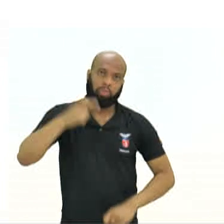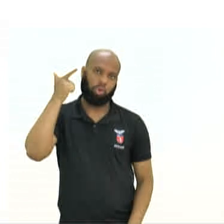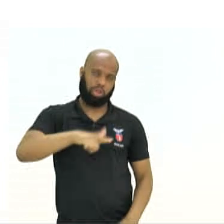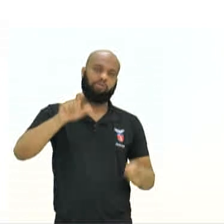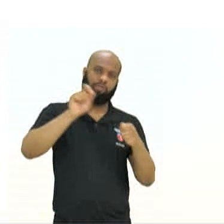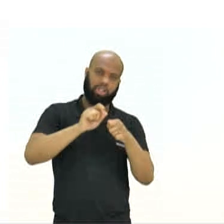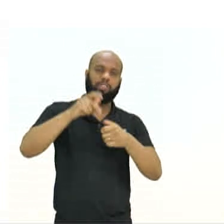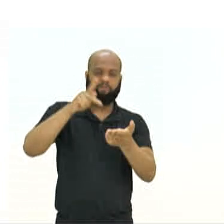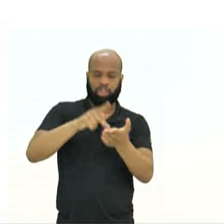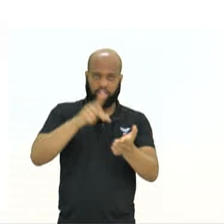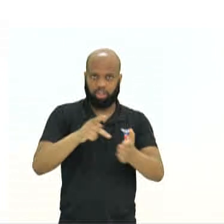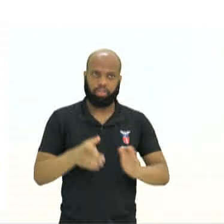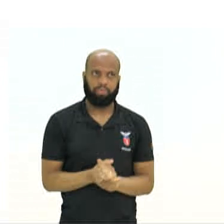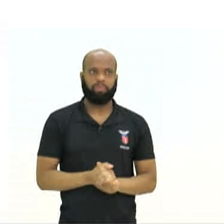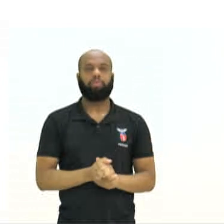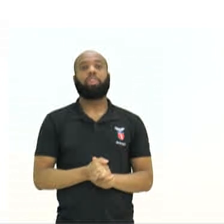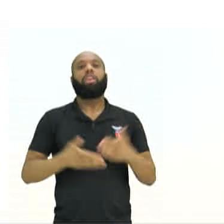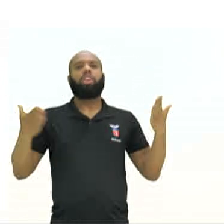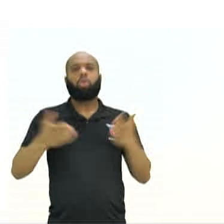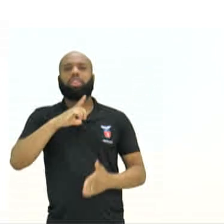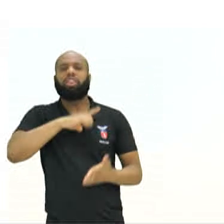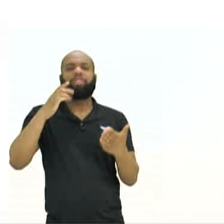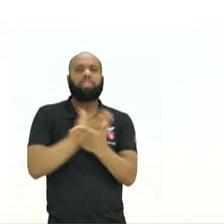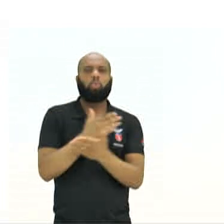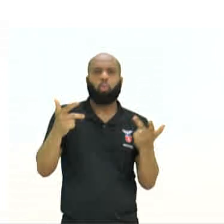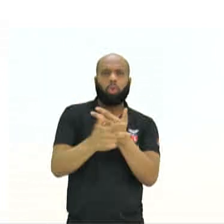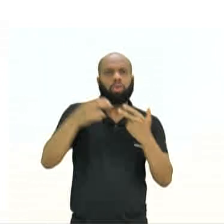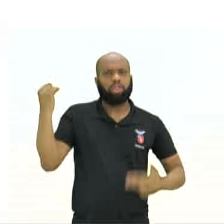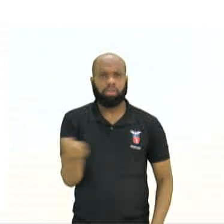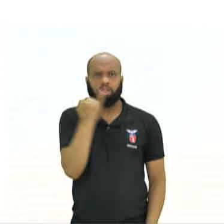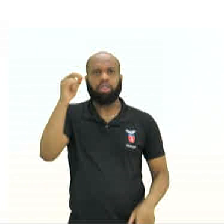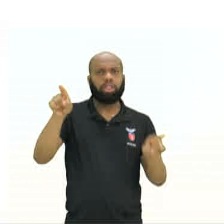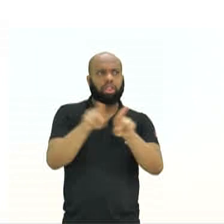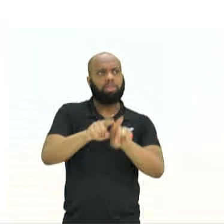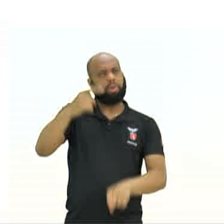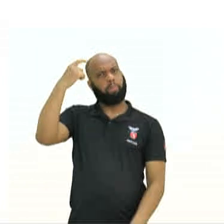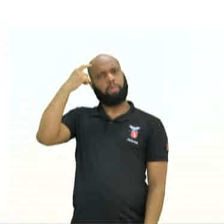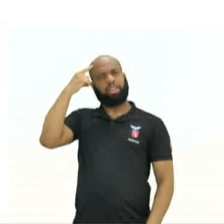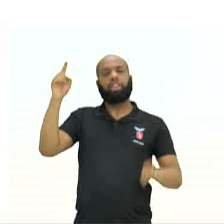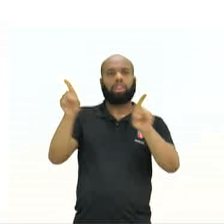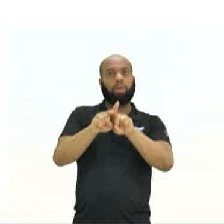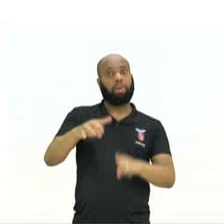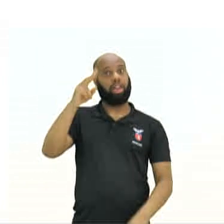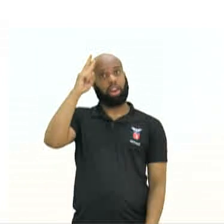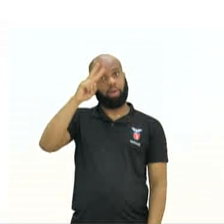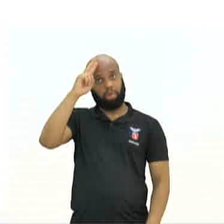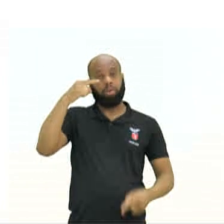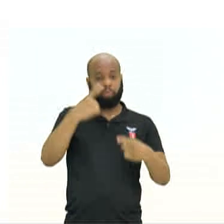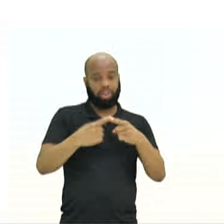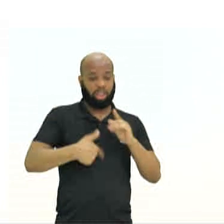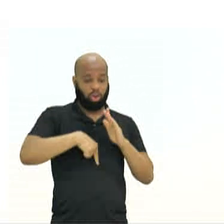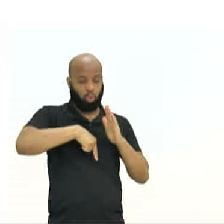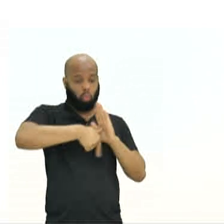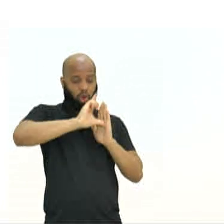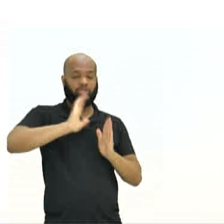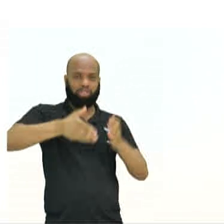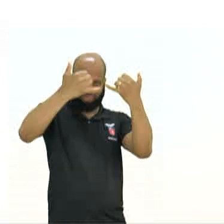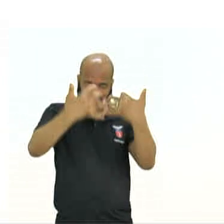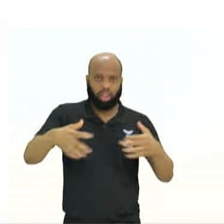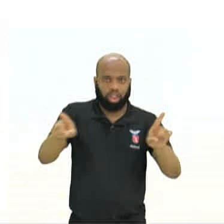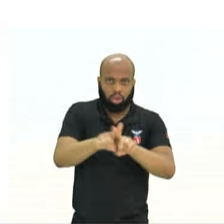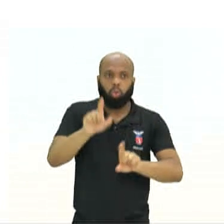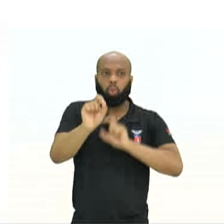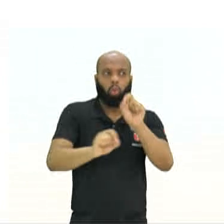possível de ser executada. Pessoal, aqui tem algumas coisas que são importantes a gente pensar, né, e relembrar. Eu já havia dito para vocês, nas aulas